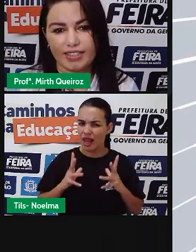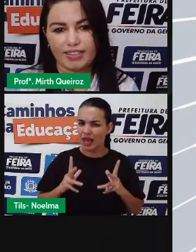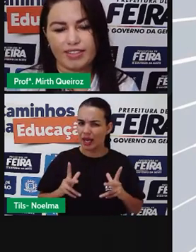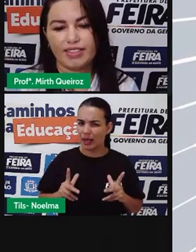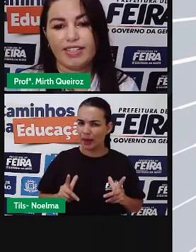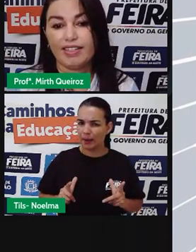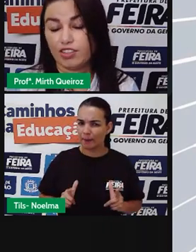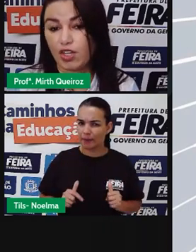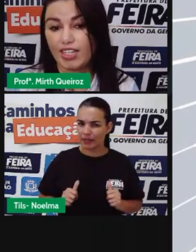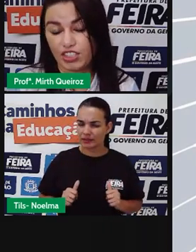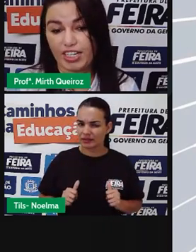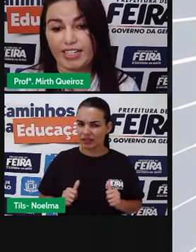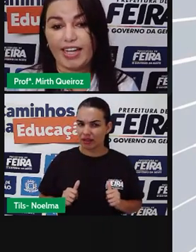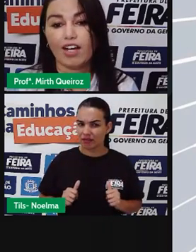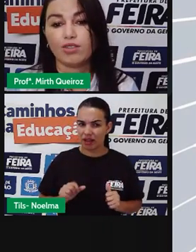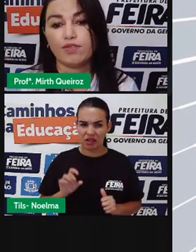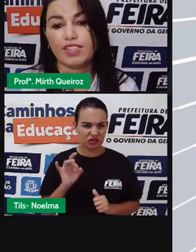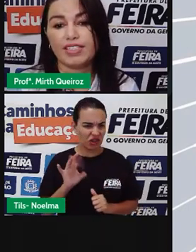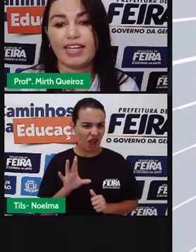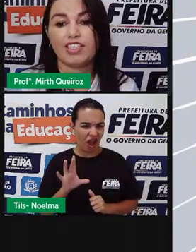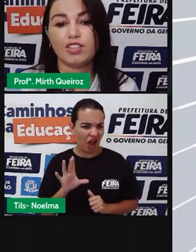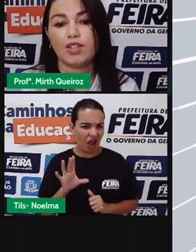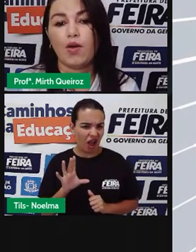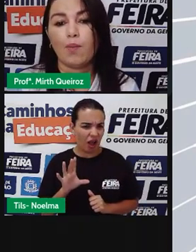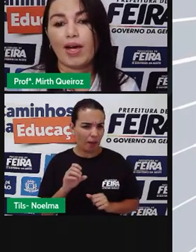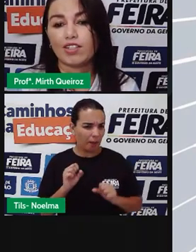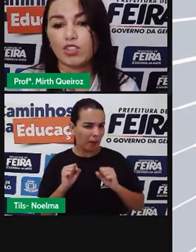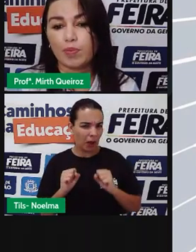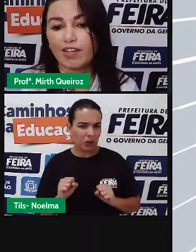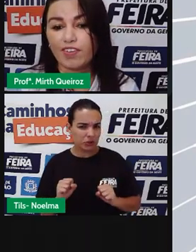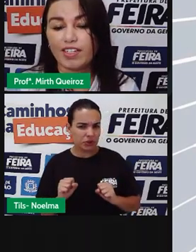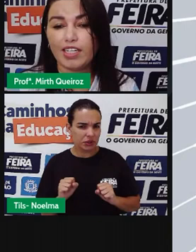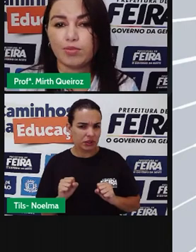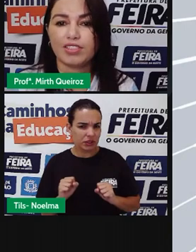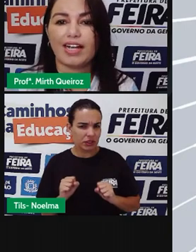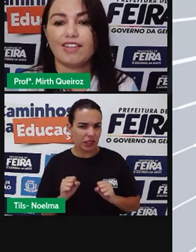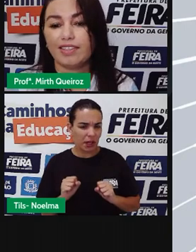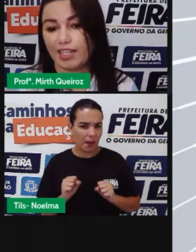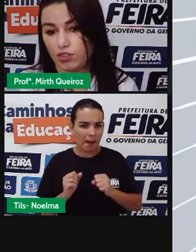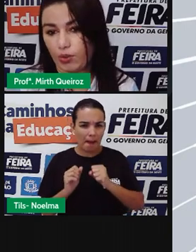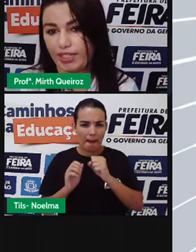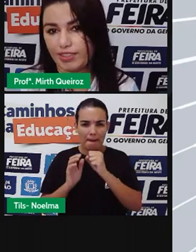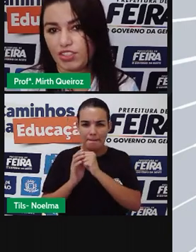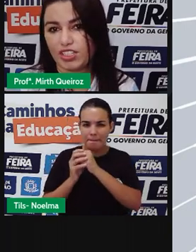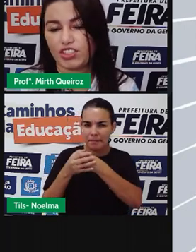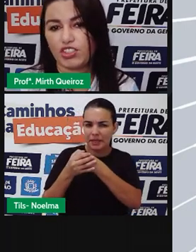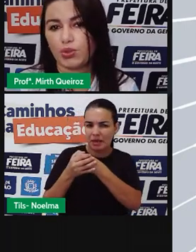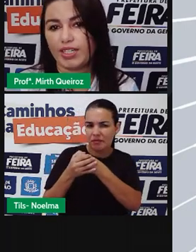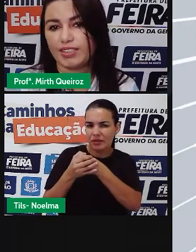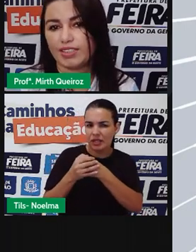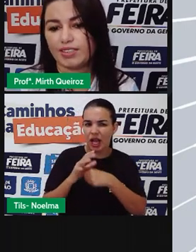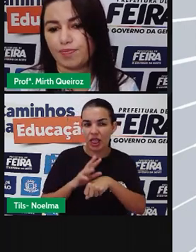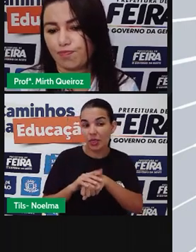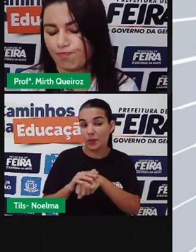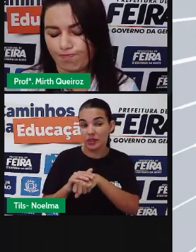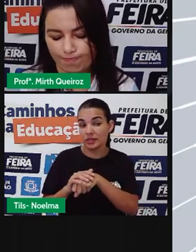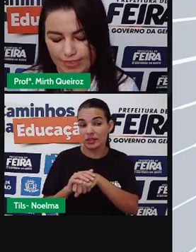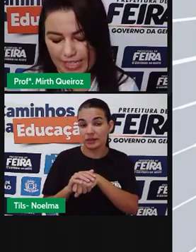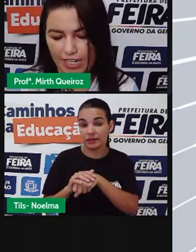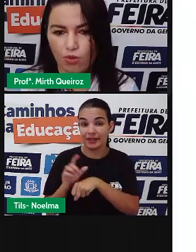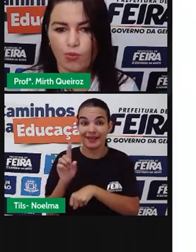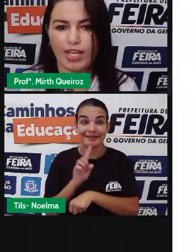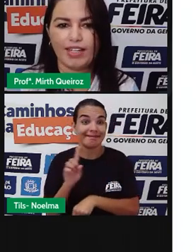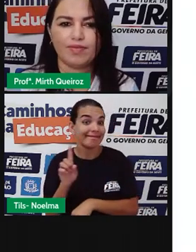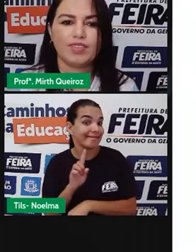e fazer é o suficiente para se prevenir da doença não é